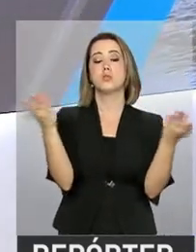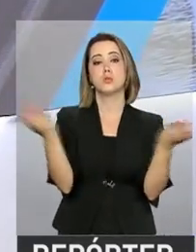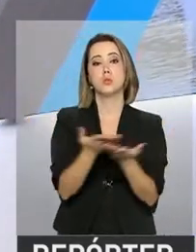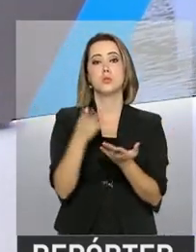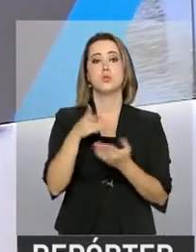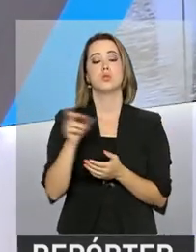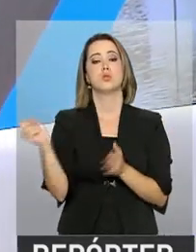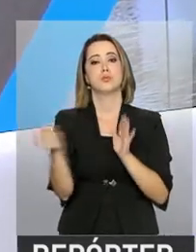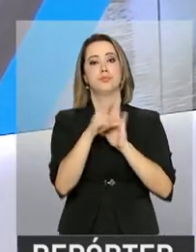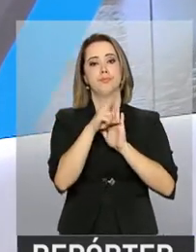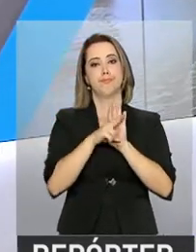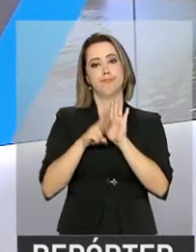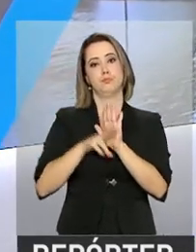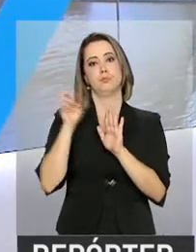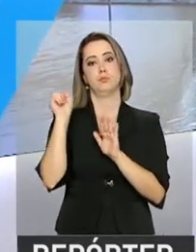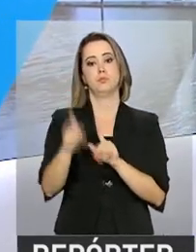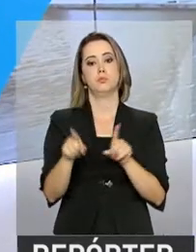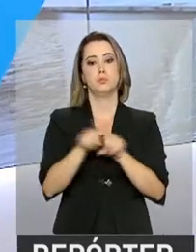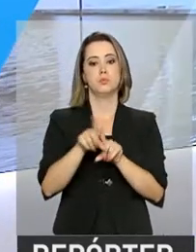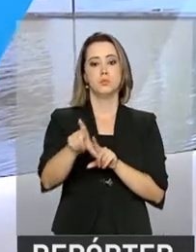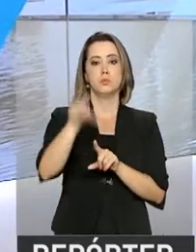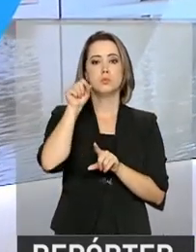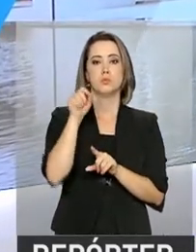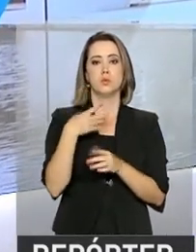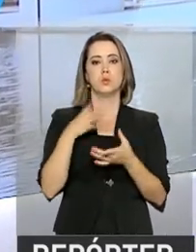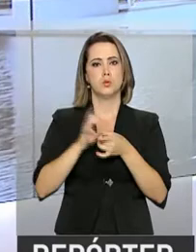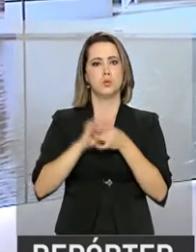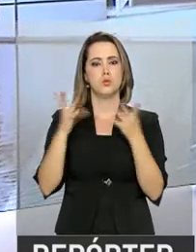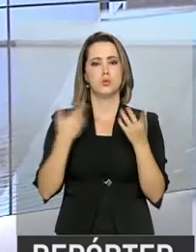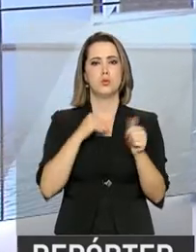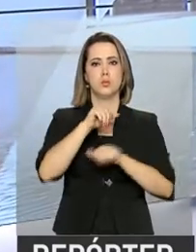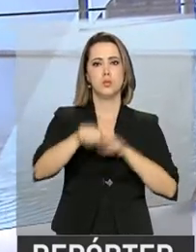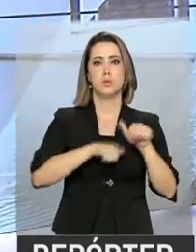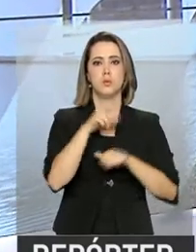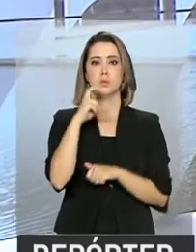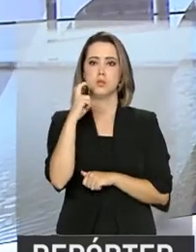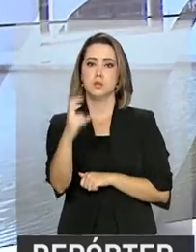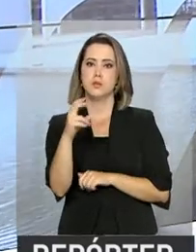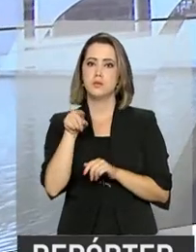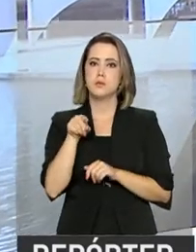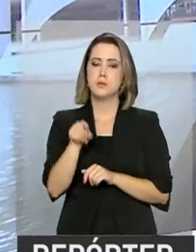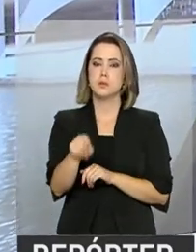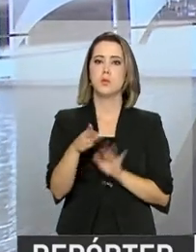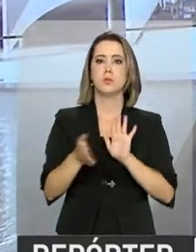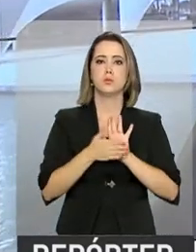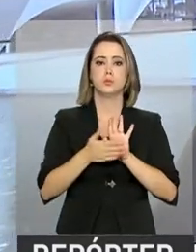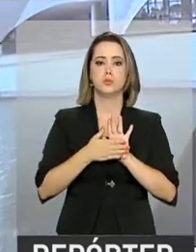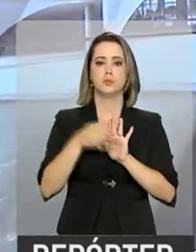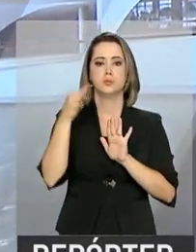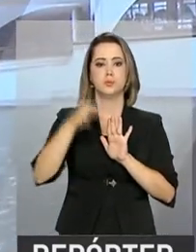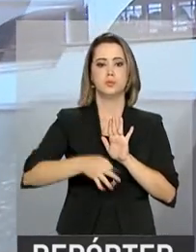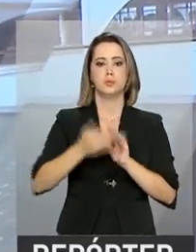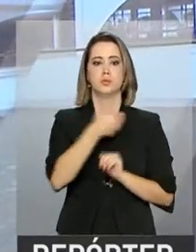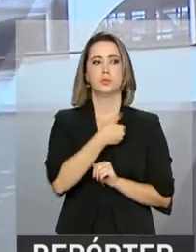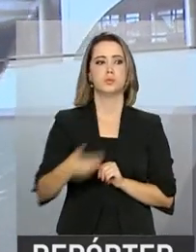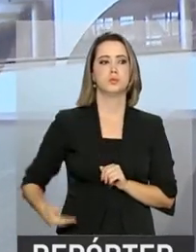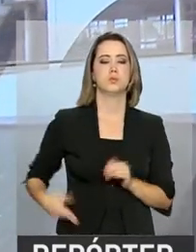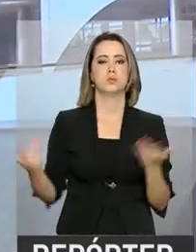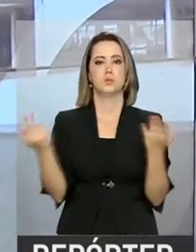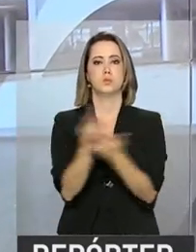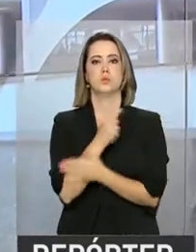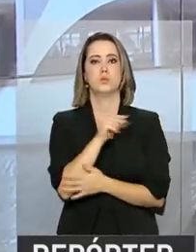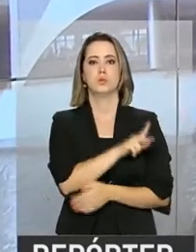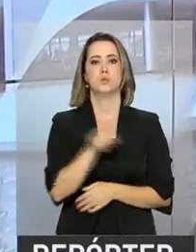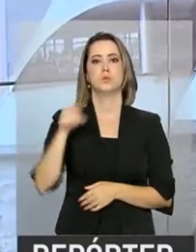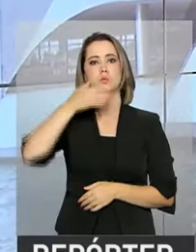reforma da Previdência. A decisão de autorizar mudanças em 5 pontos da proposta original do governo foi tomada pelo presidente